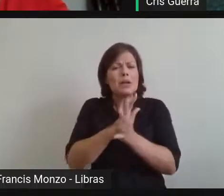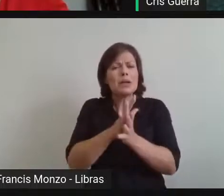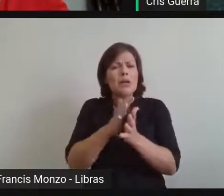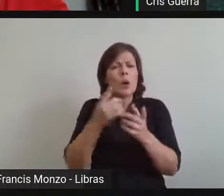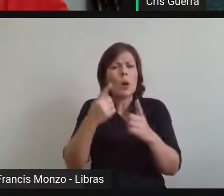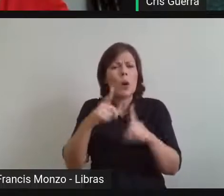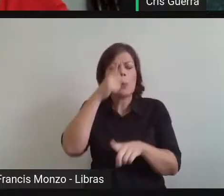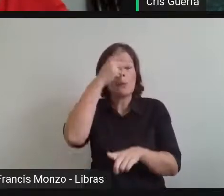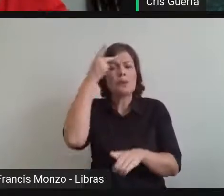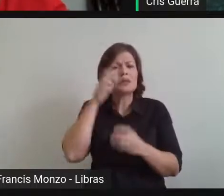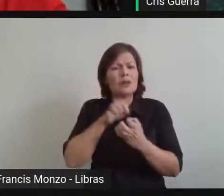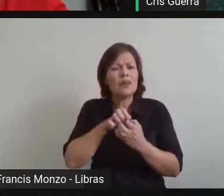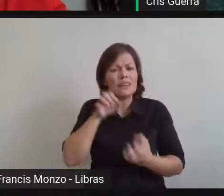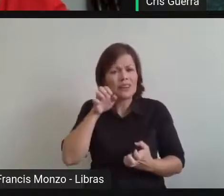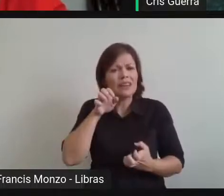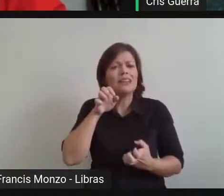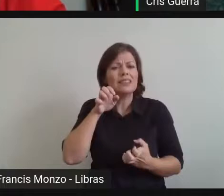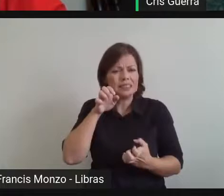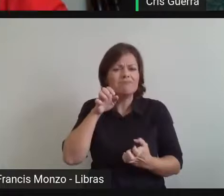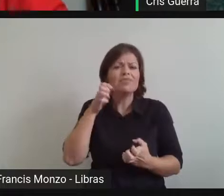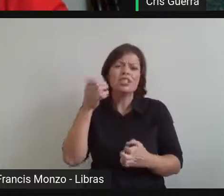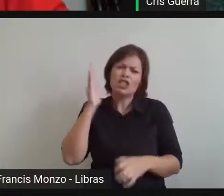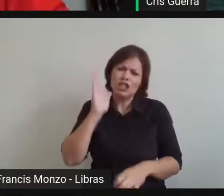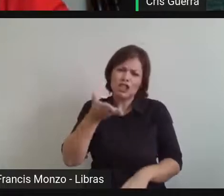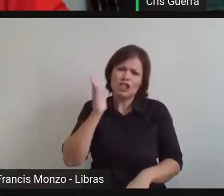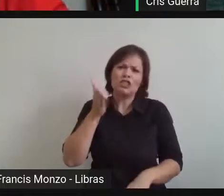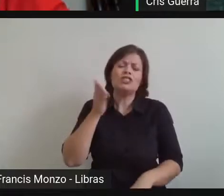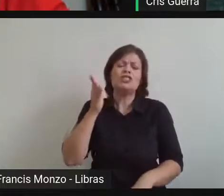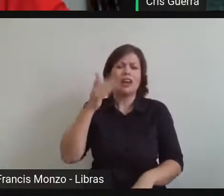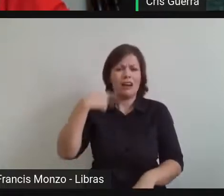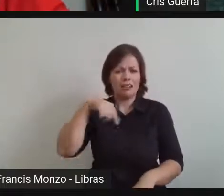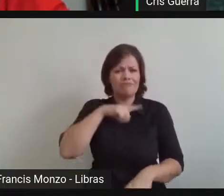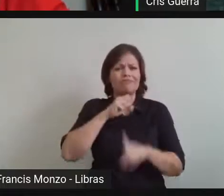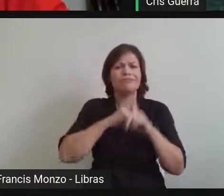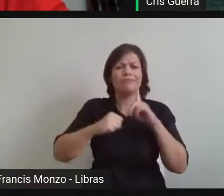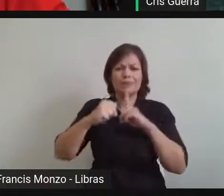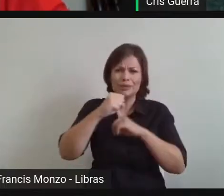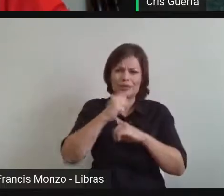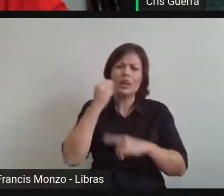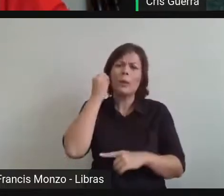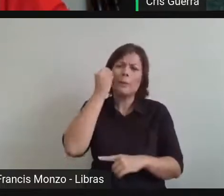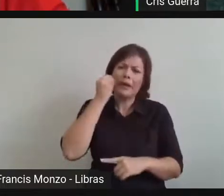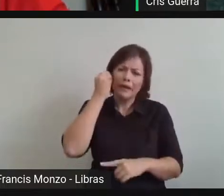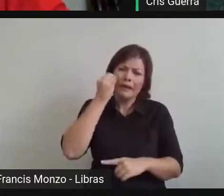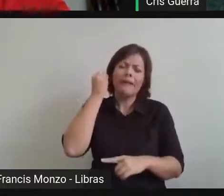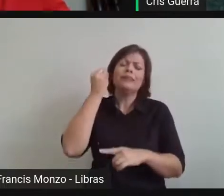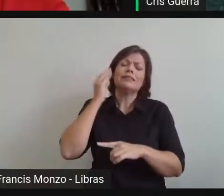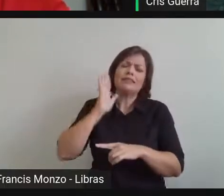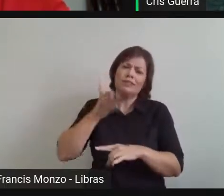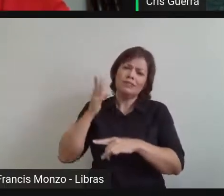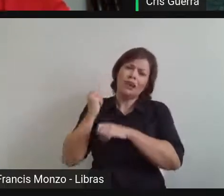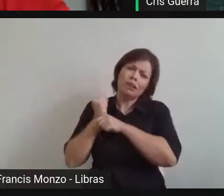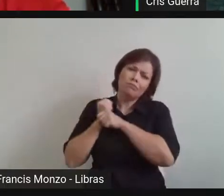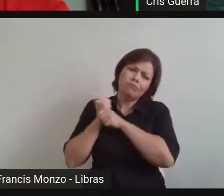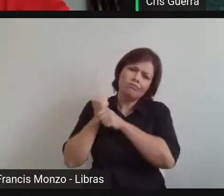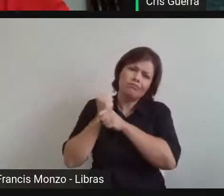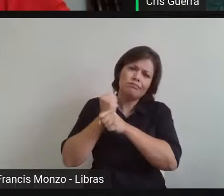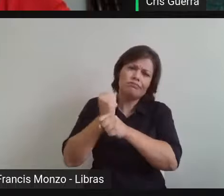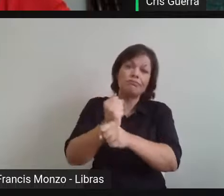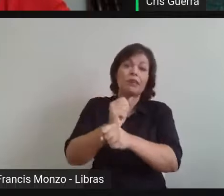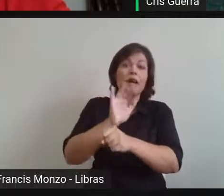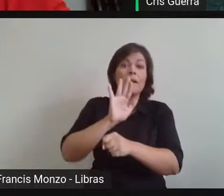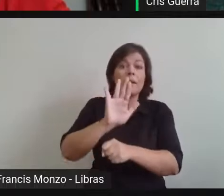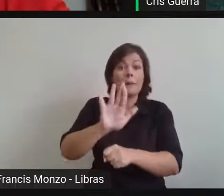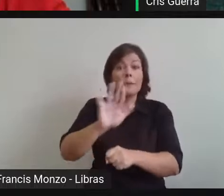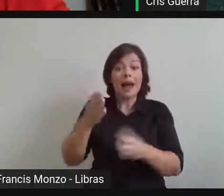ultimamente ele é muito mais falado, discutido, e essa questão tem vindo à tona, né? Até a nossa educação, a gente